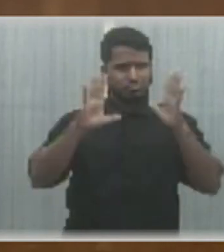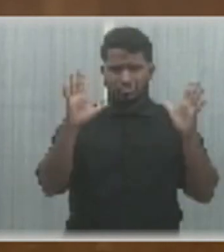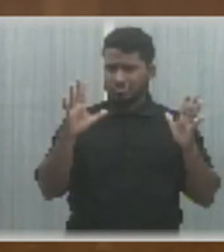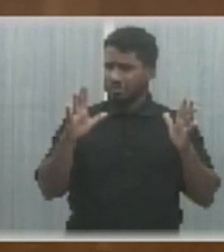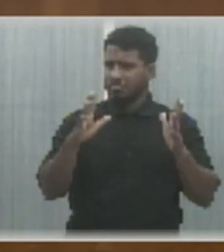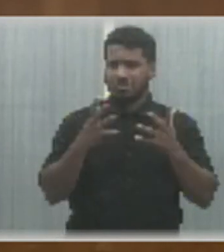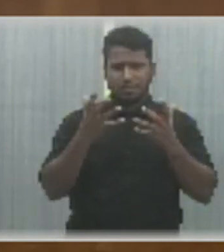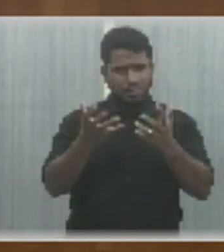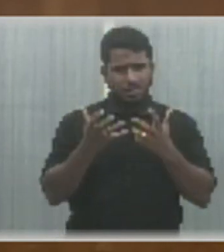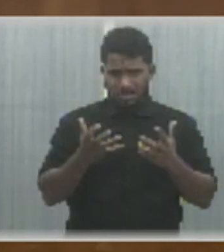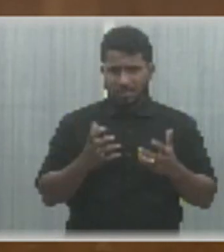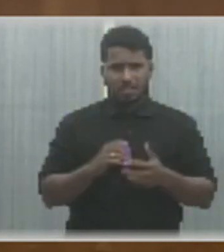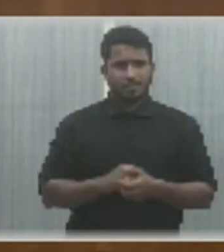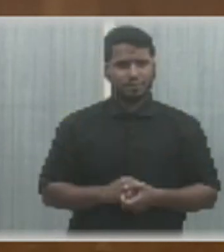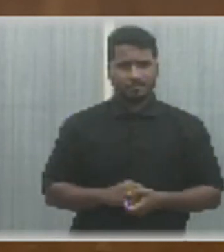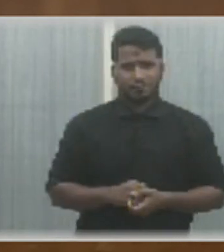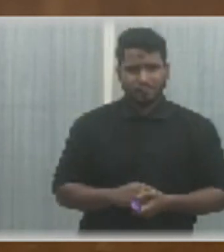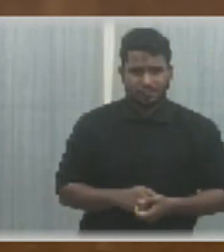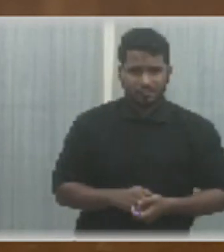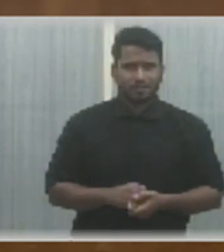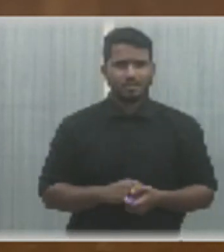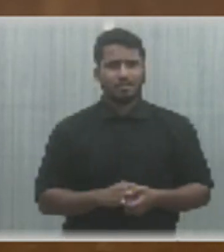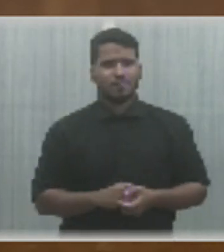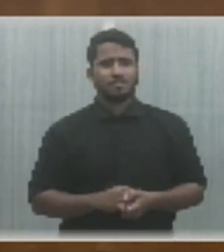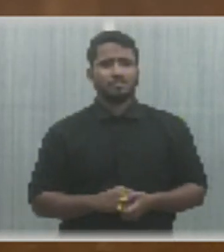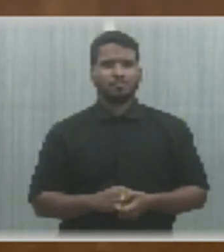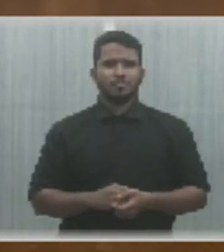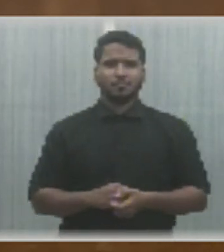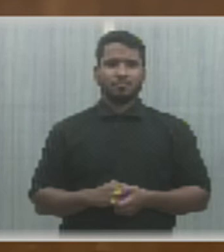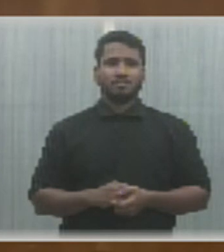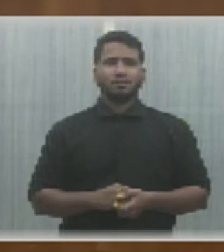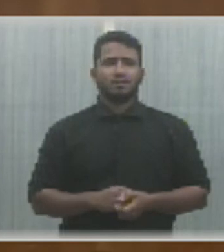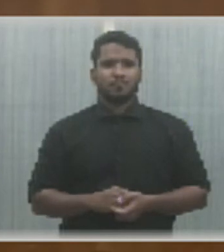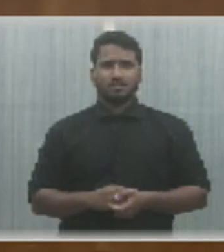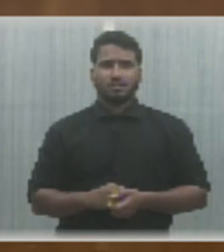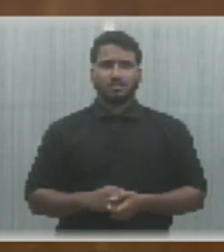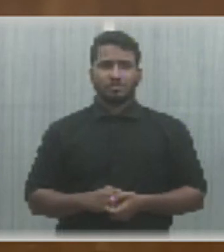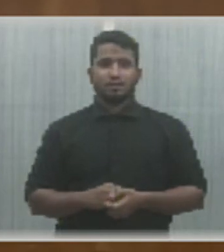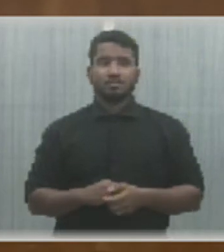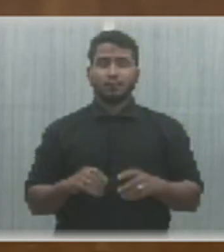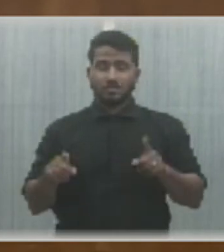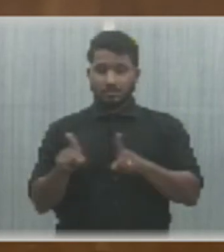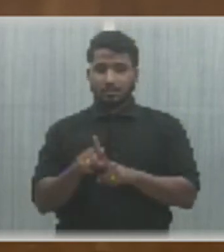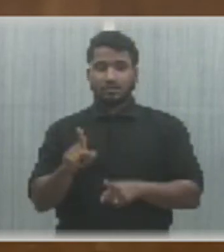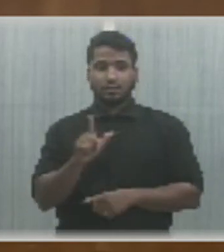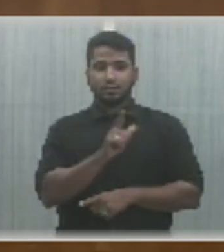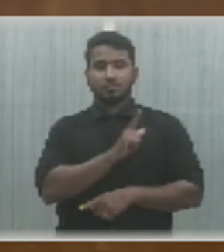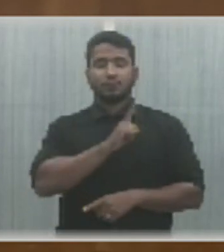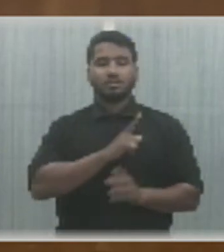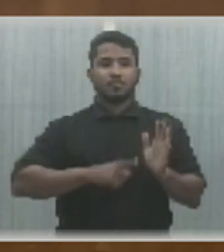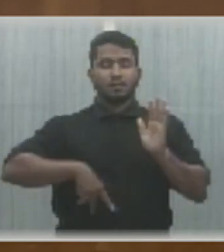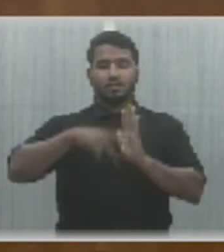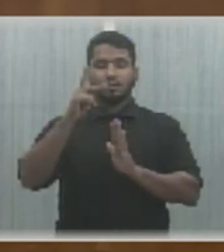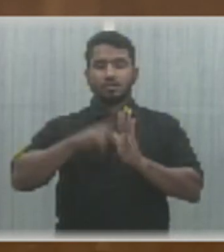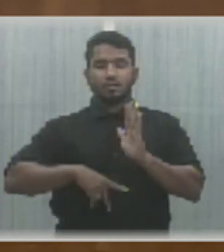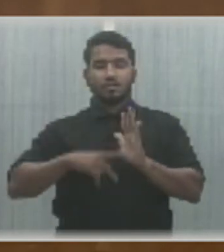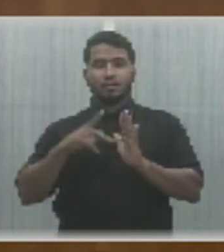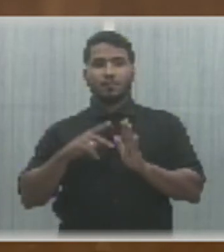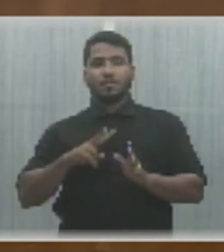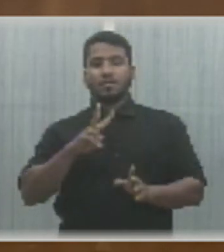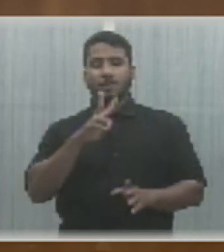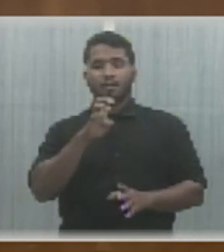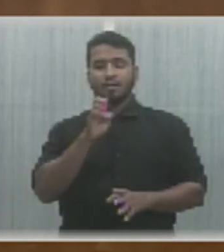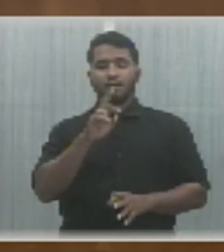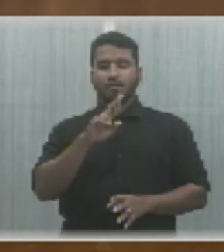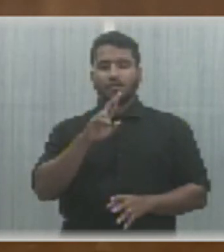podem, de fato, implantar esses viveiros, não é? E tem o projeto Verdejar, que é